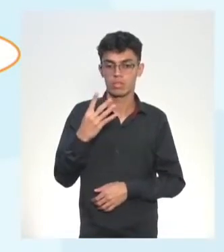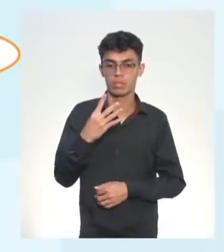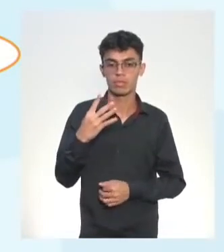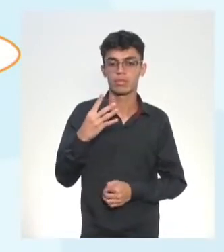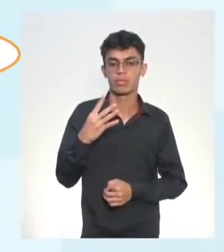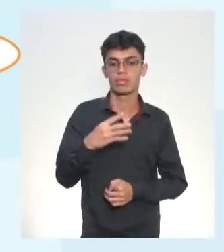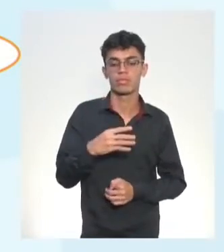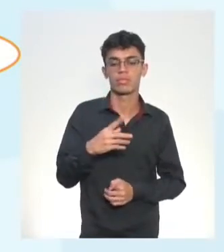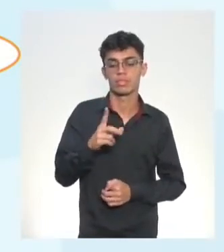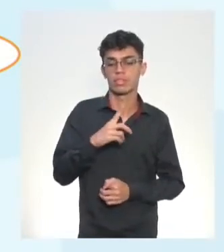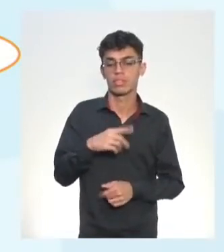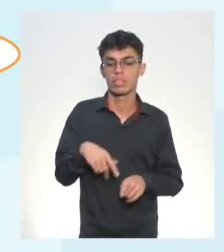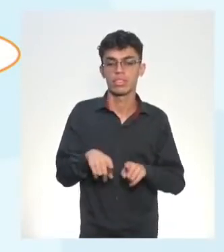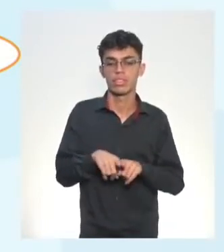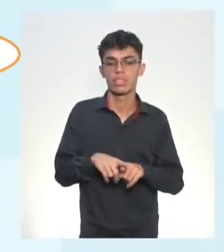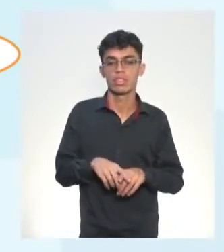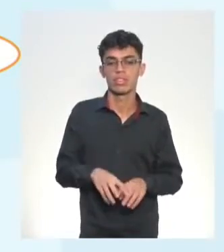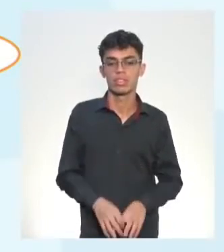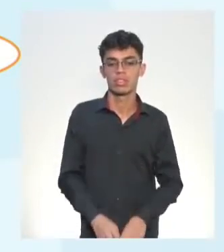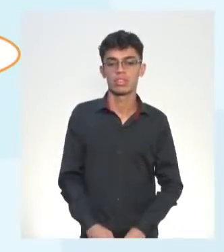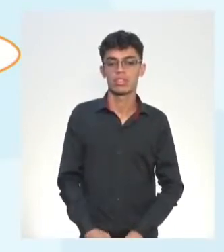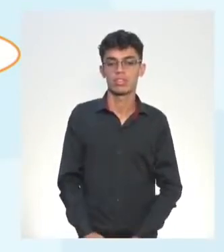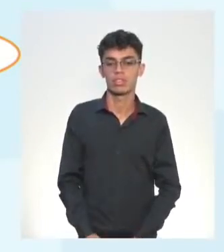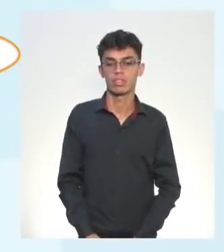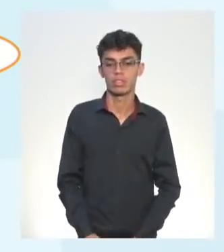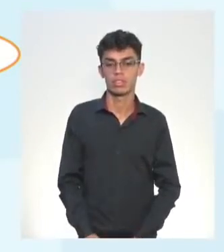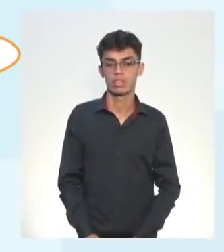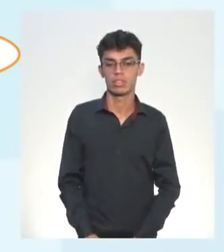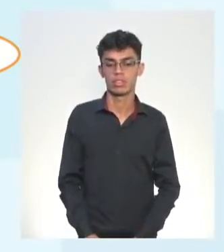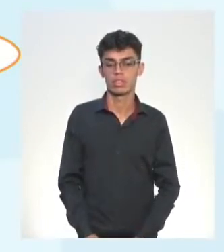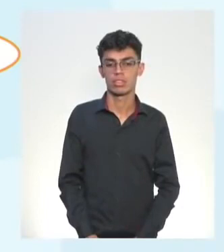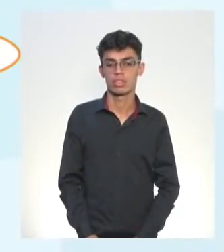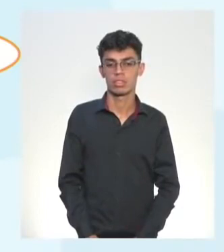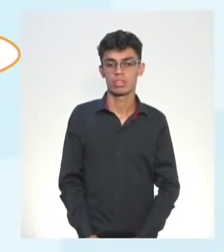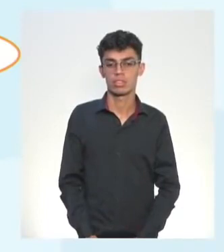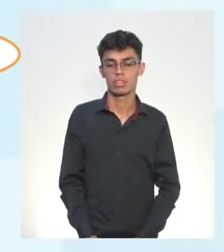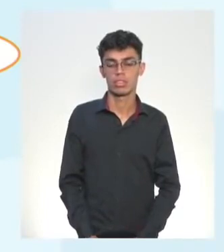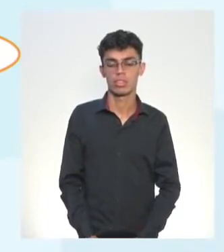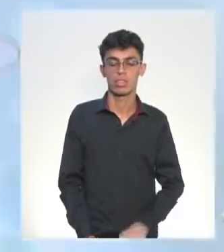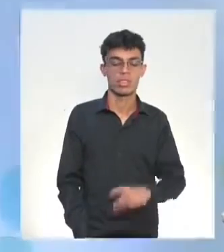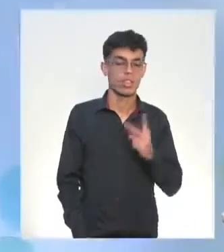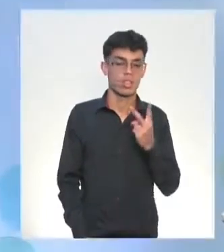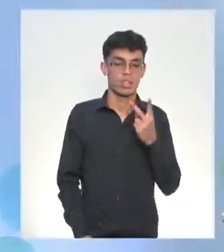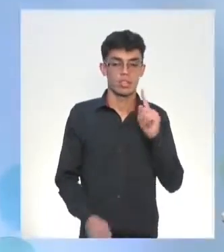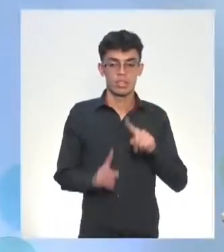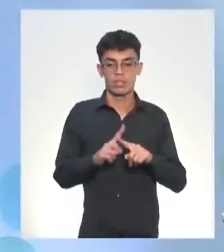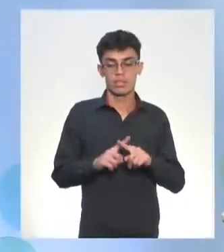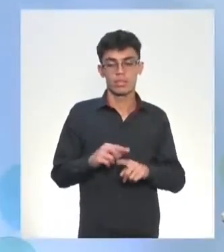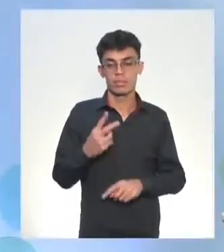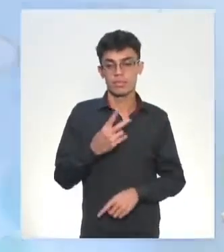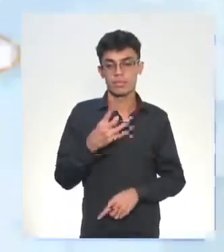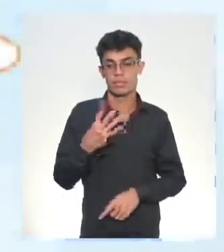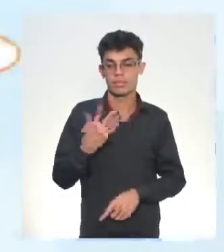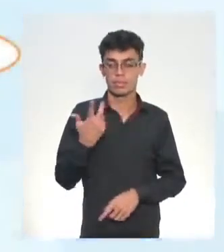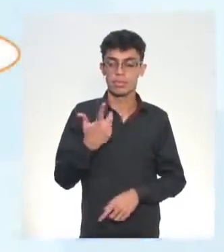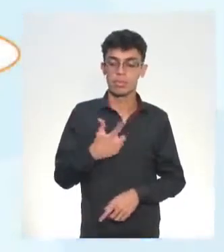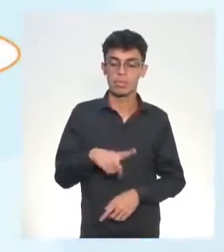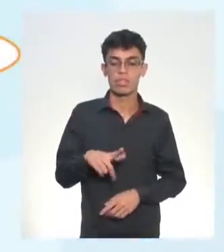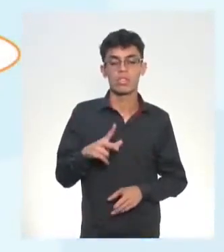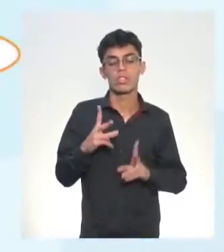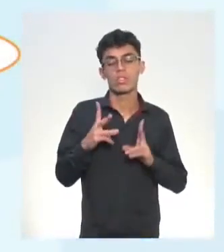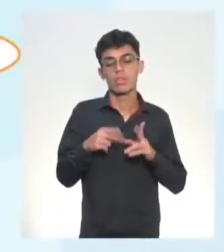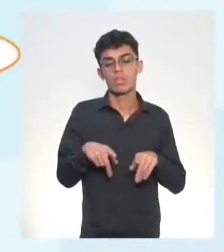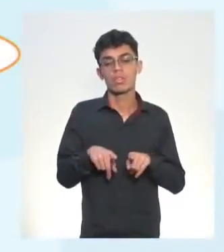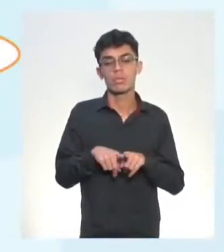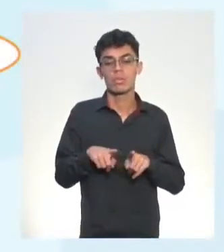aqui tem 24 também, porque eles são iguais, ó. Então, eu acho melhor fazer 2 vezes 24. E depois eu posso fazer o mesmo com esse lado aqui,